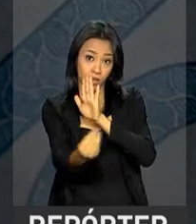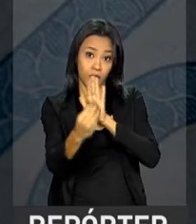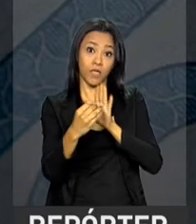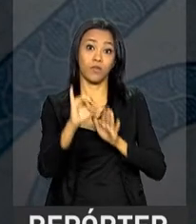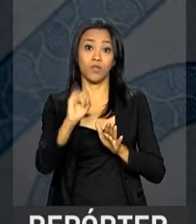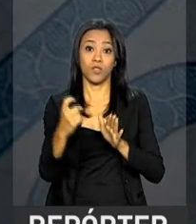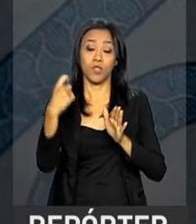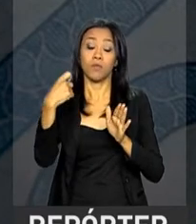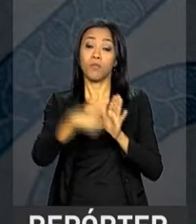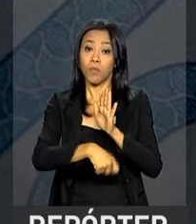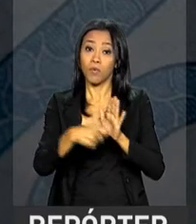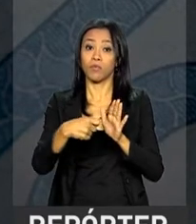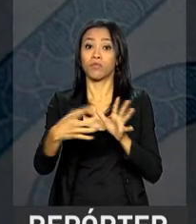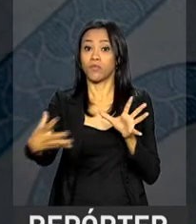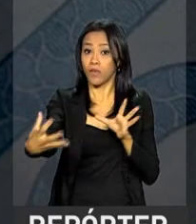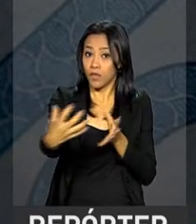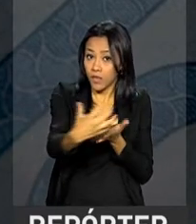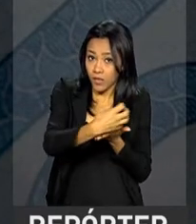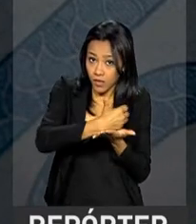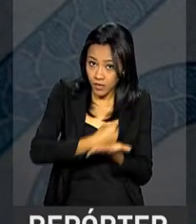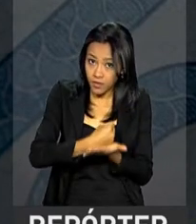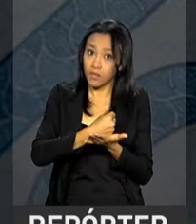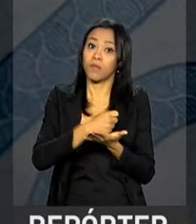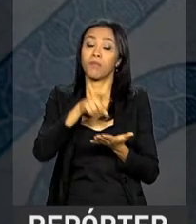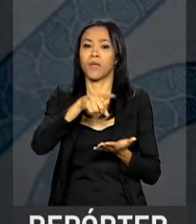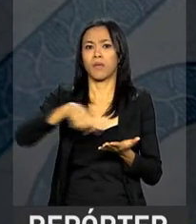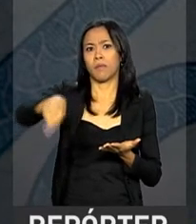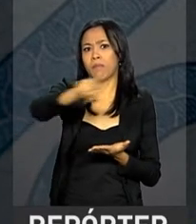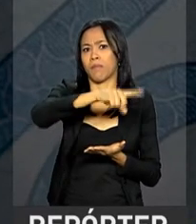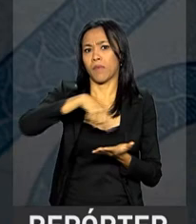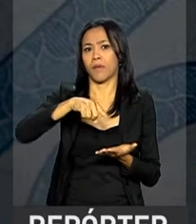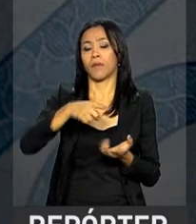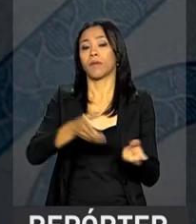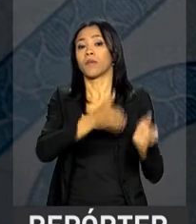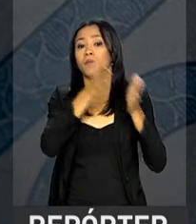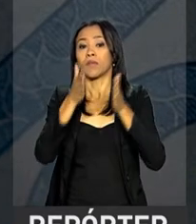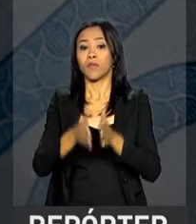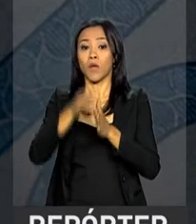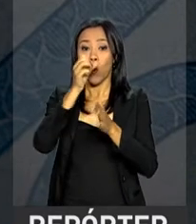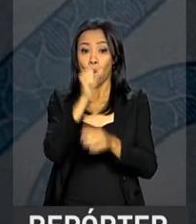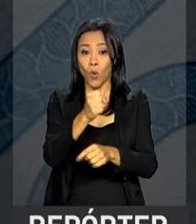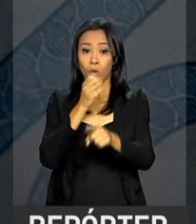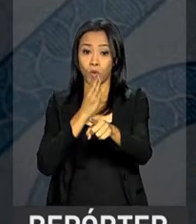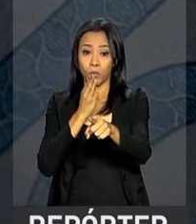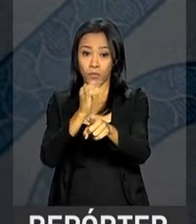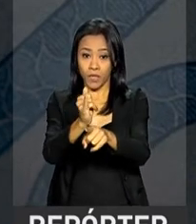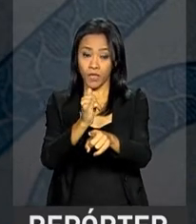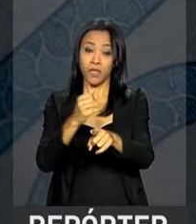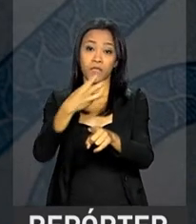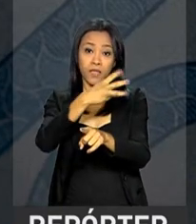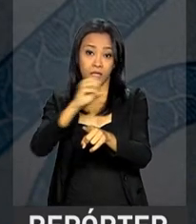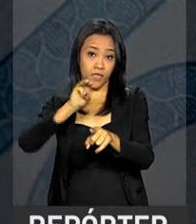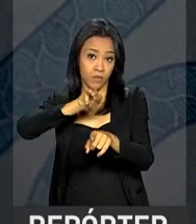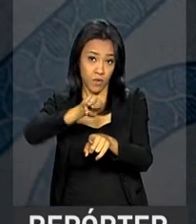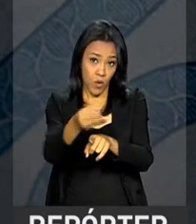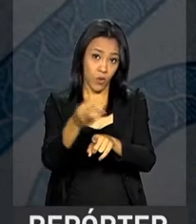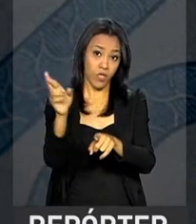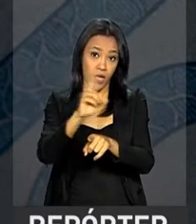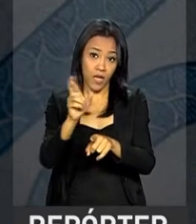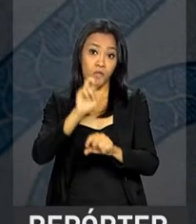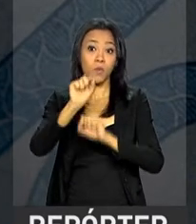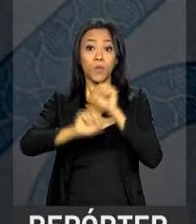para fundos de investimentos fechados para grandes investidores. 8 bilhões 300 milhões de reais com